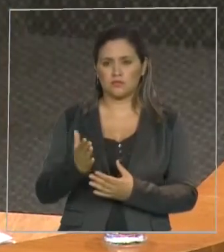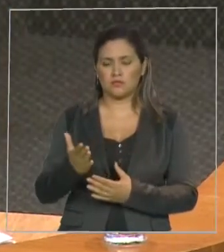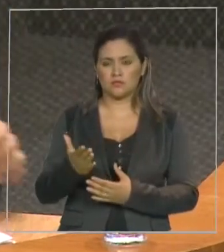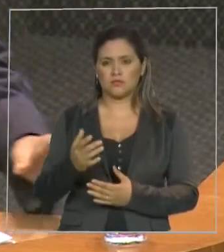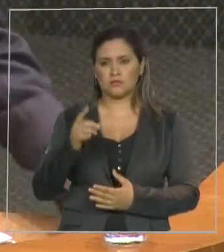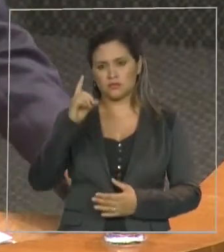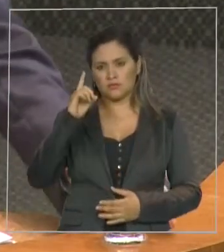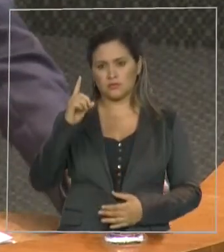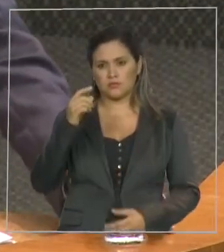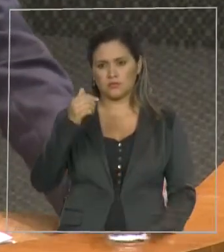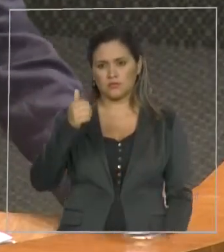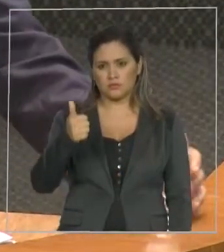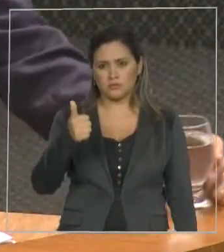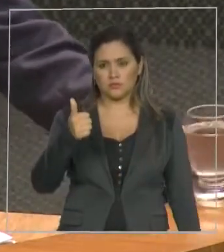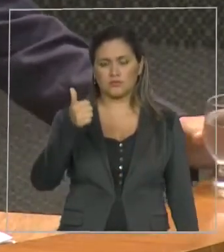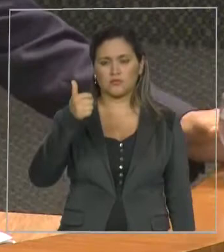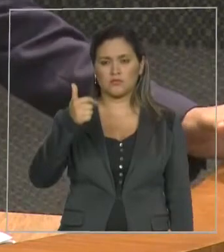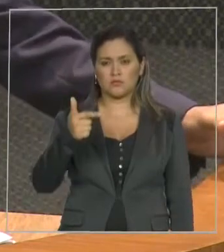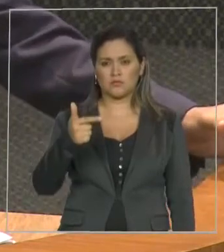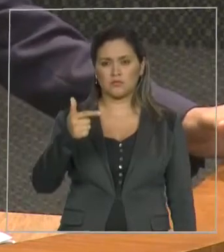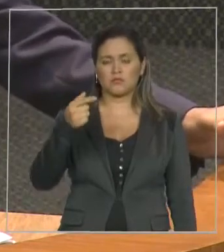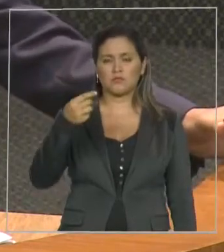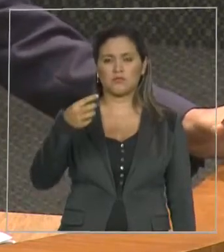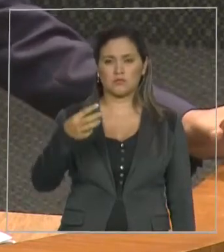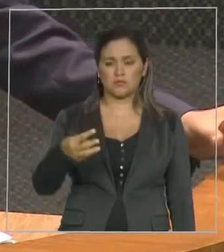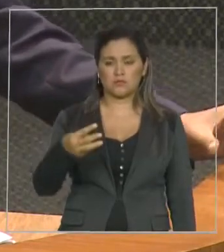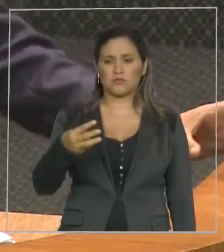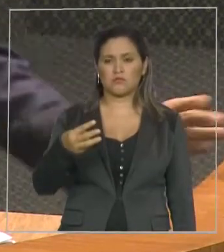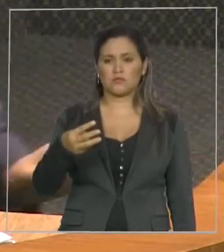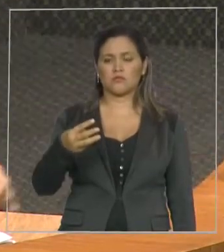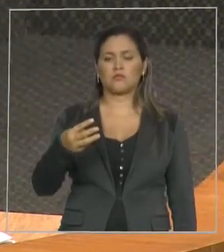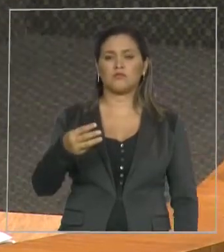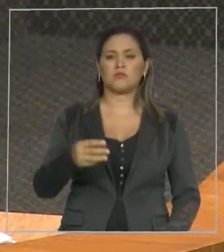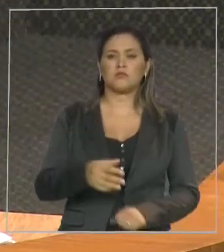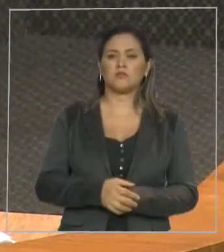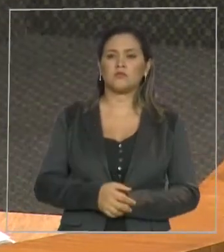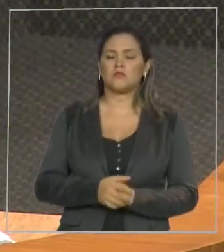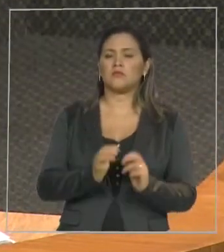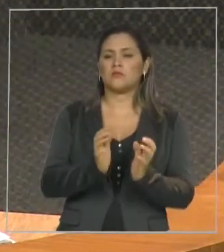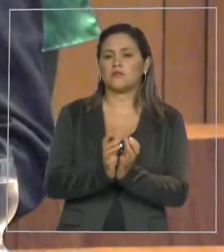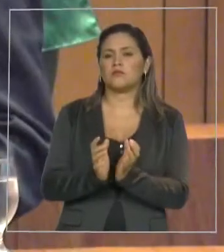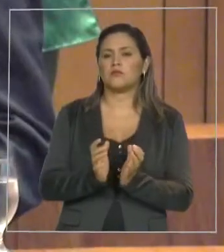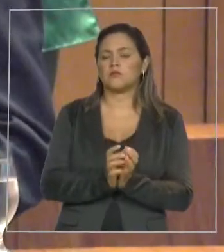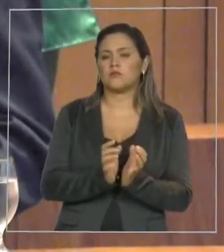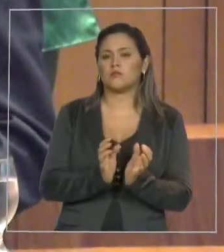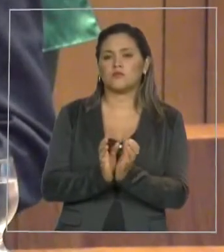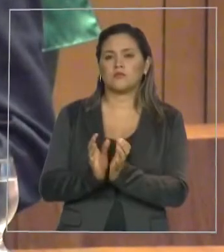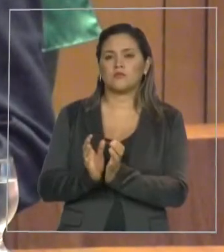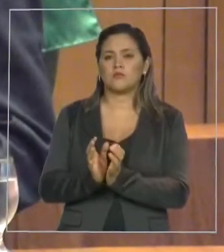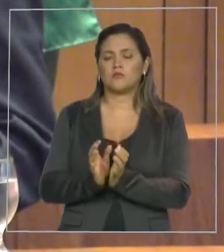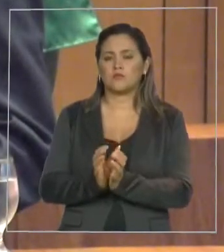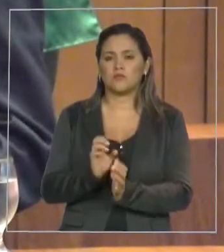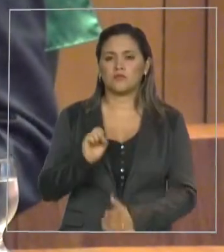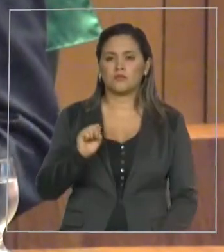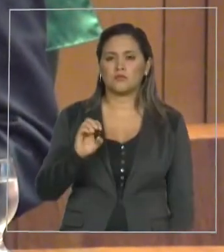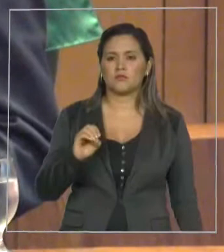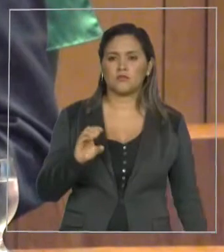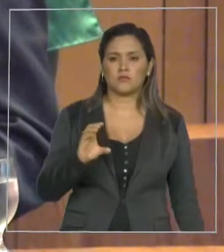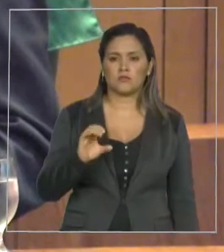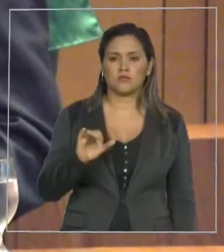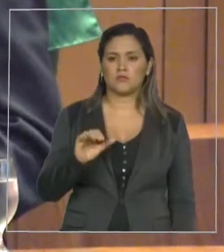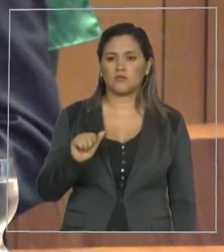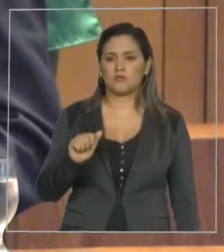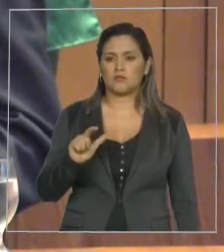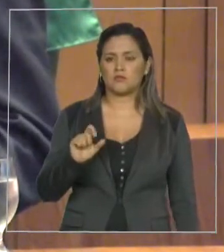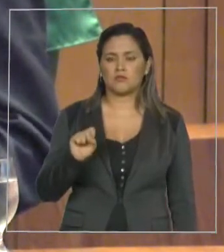na cidade de Brasília, onde nós discutimos as diretrizes do PSB